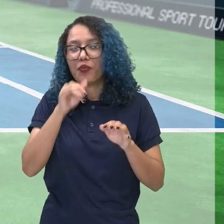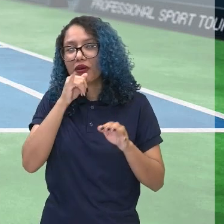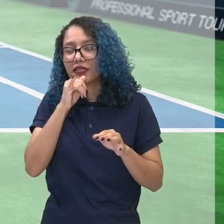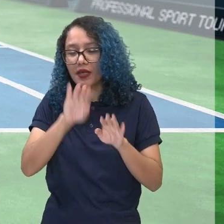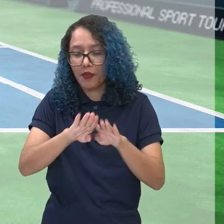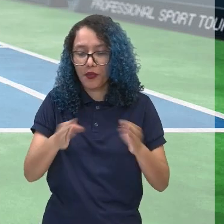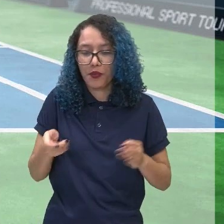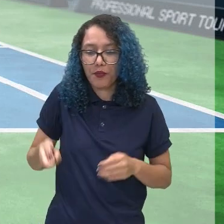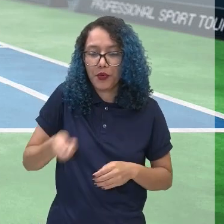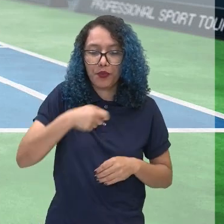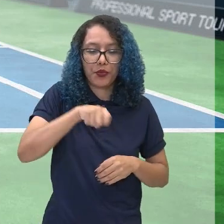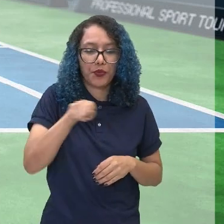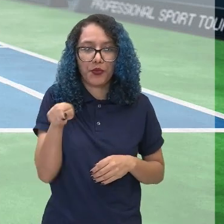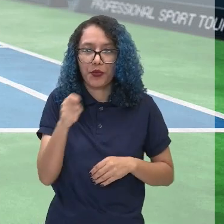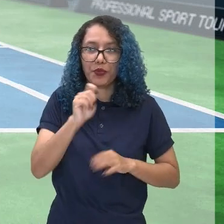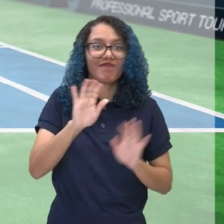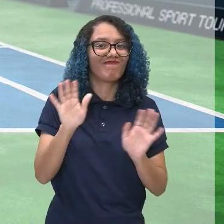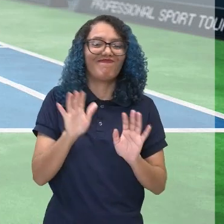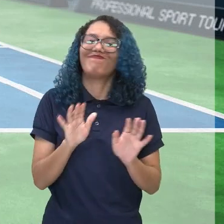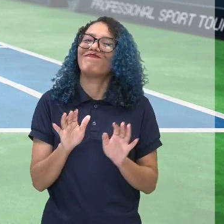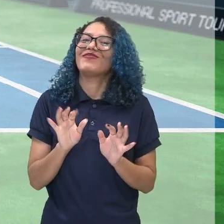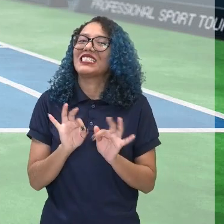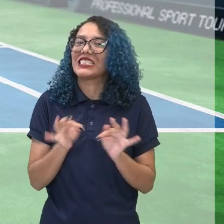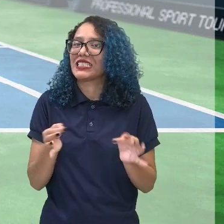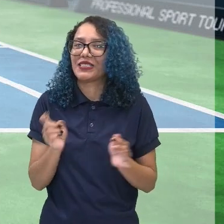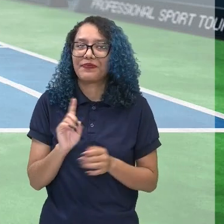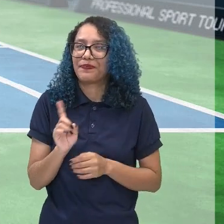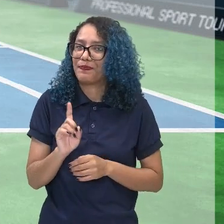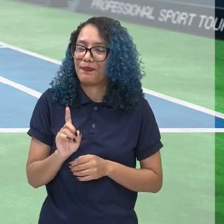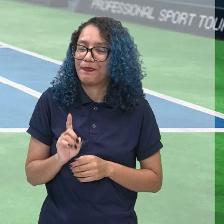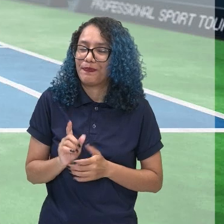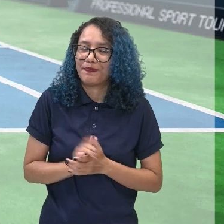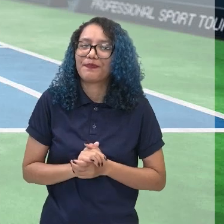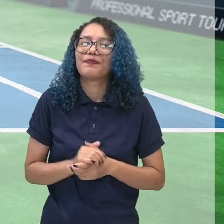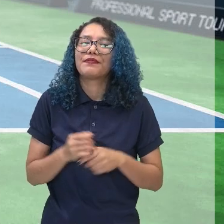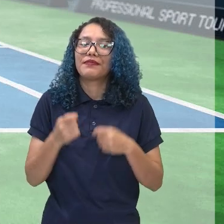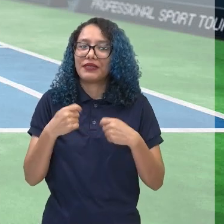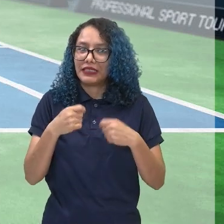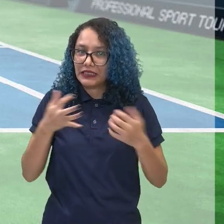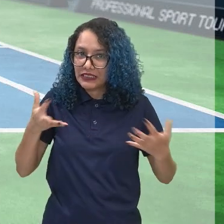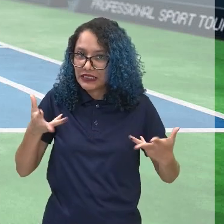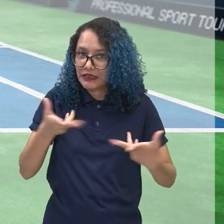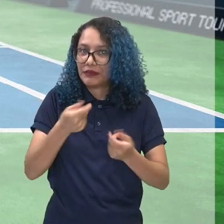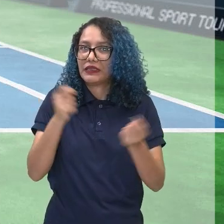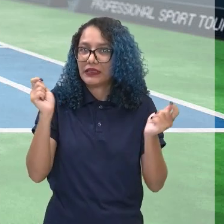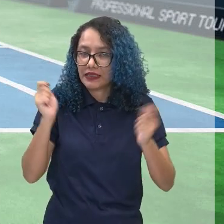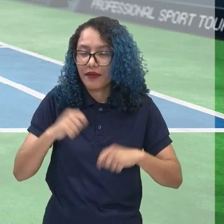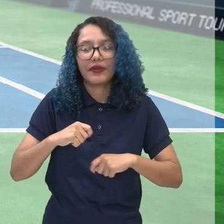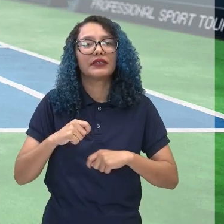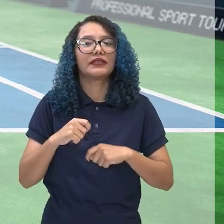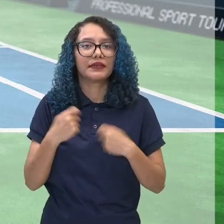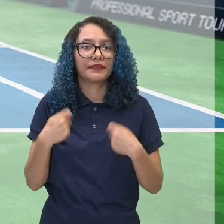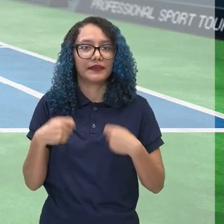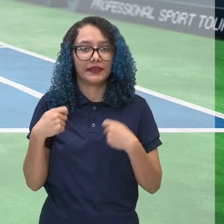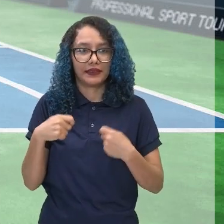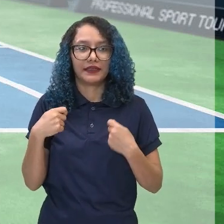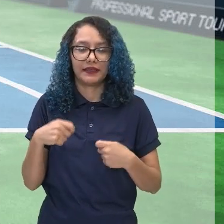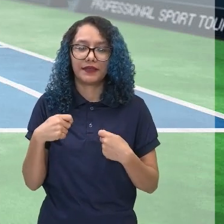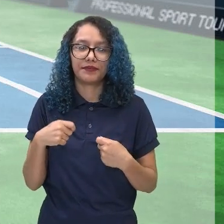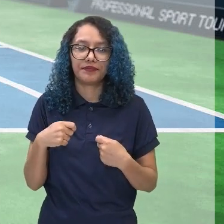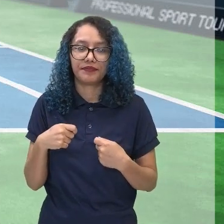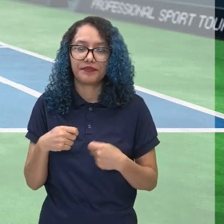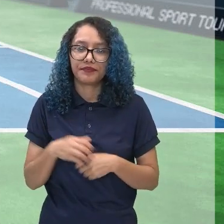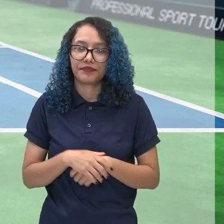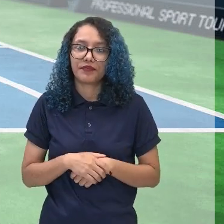ping-pong, mas não é tão simples quanto parece. Requer aí agilidade, requer